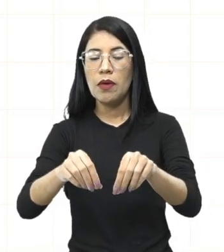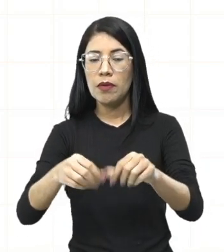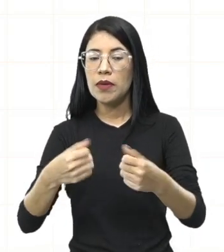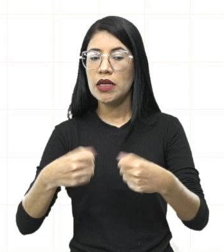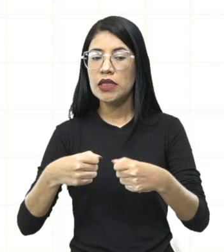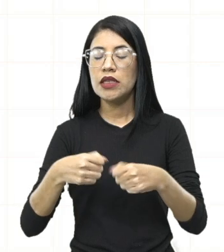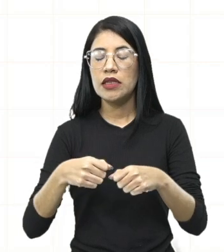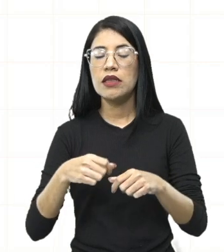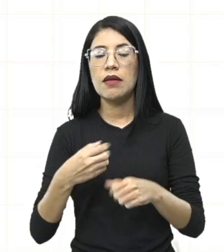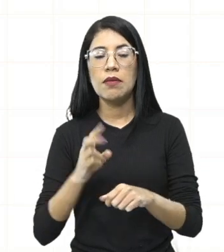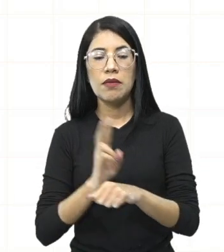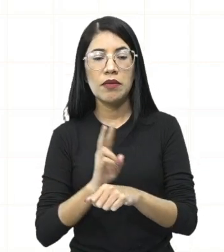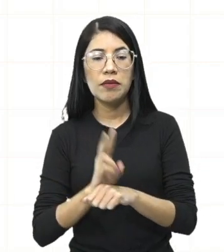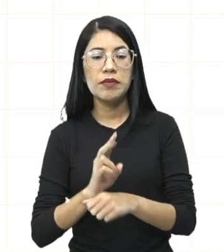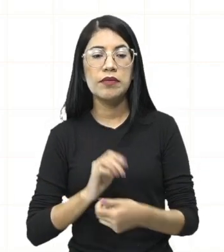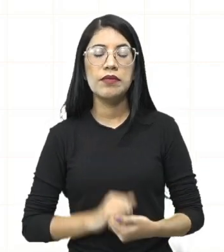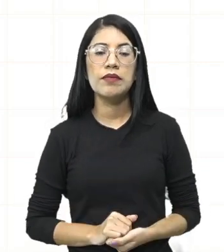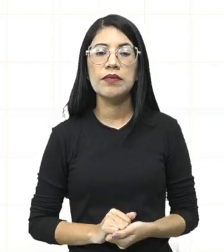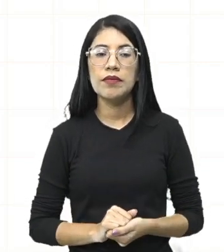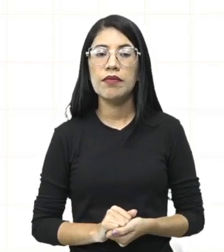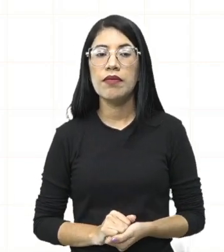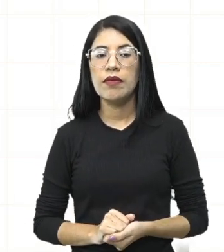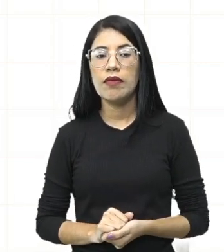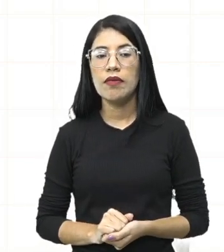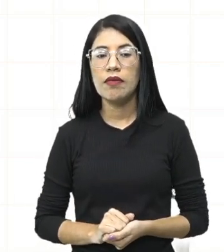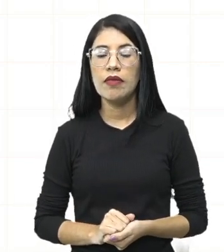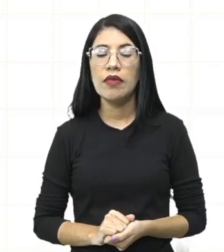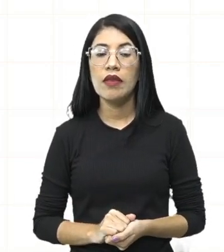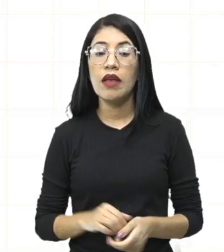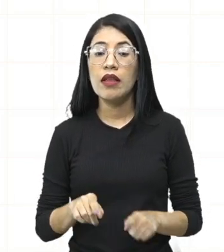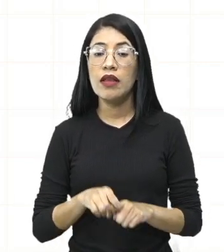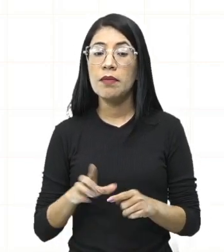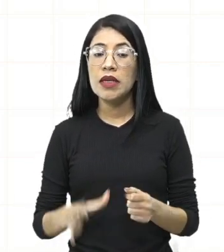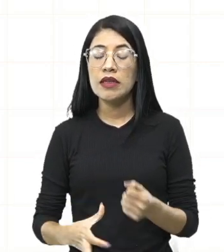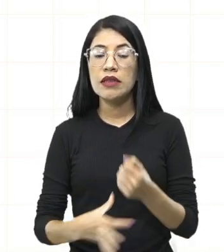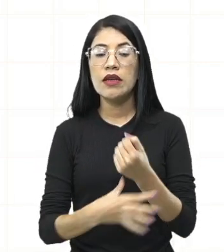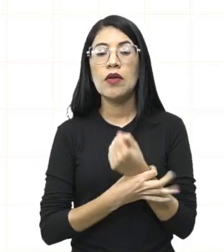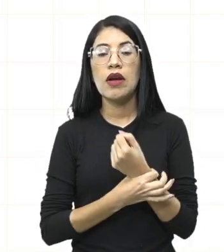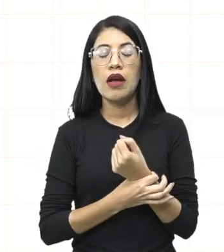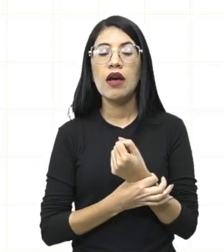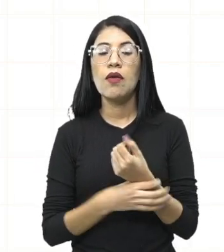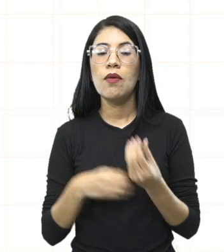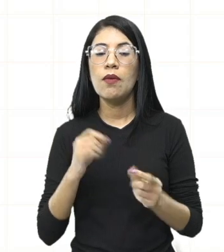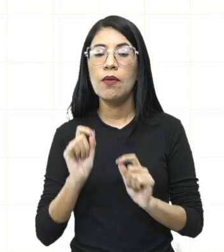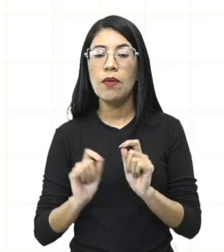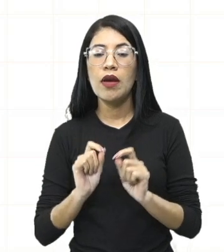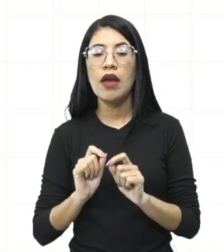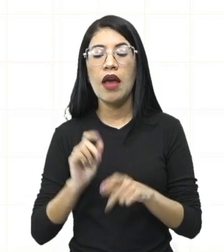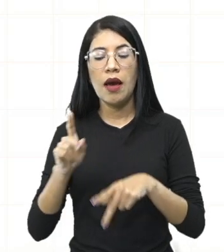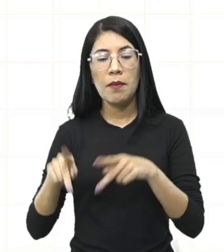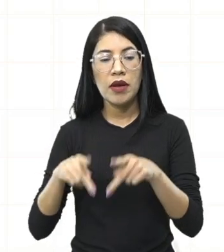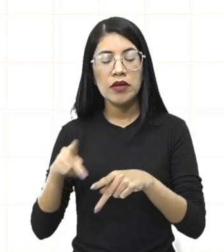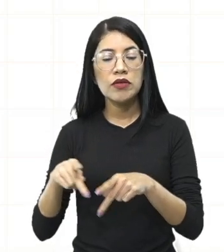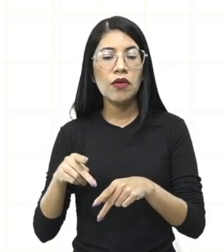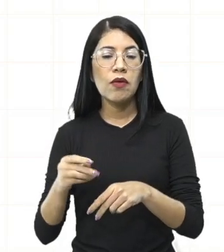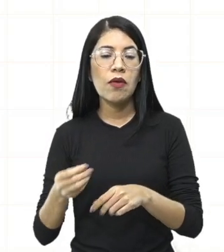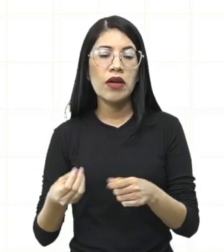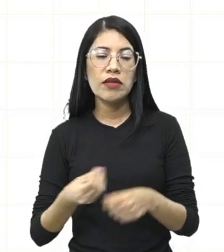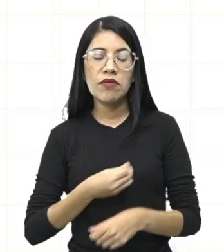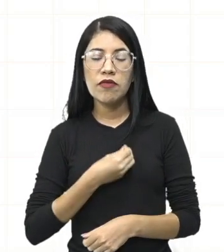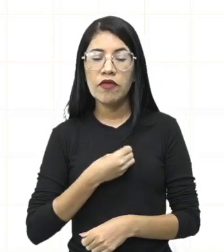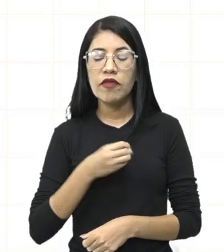no geral, essa estabilidade geológica. Assegurar também o bem-estar, assim como de outras categorias que a